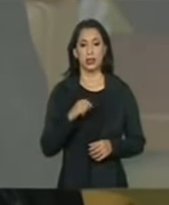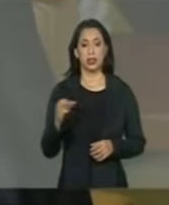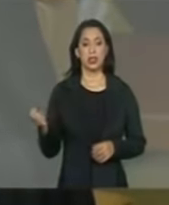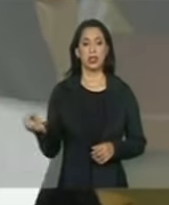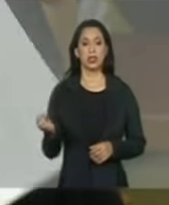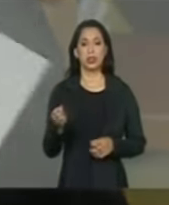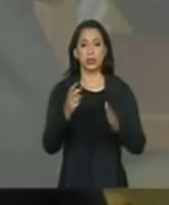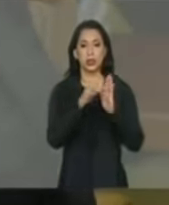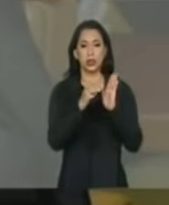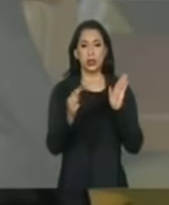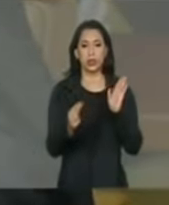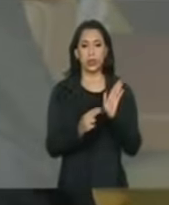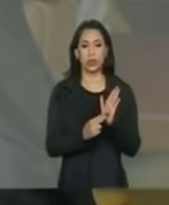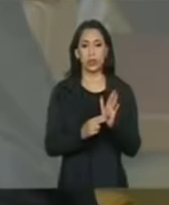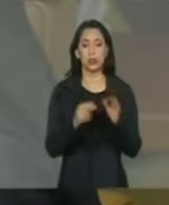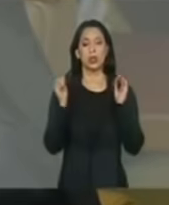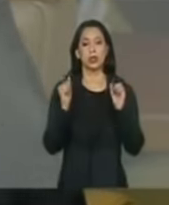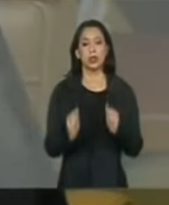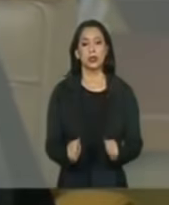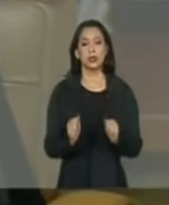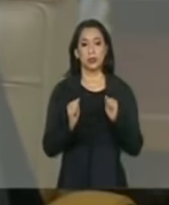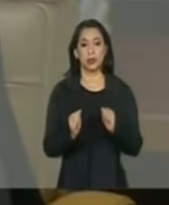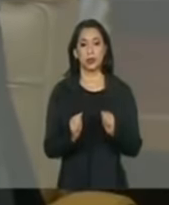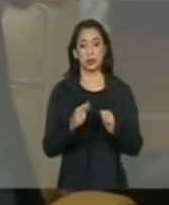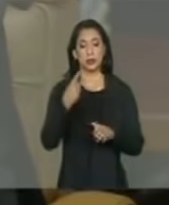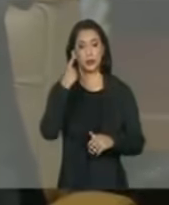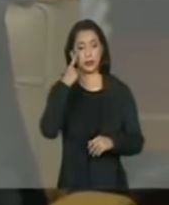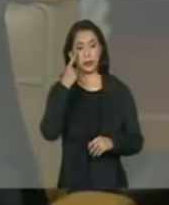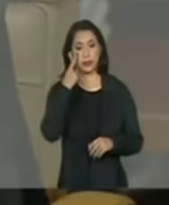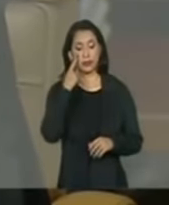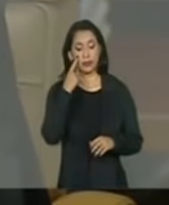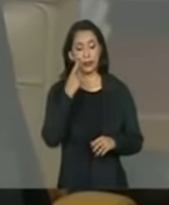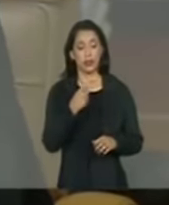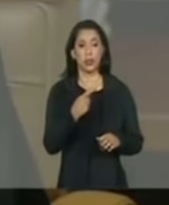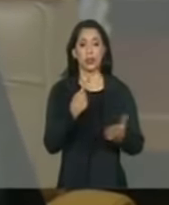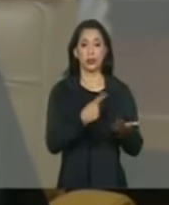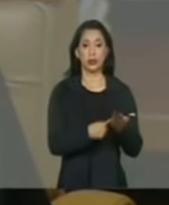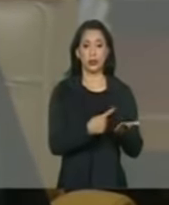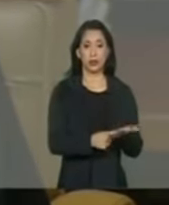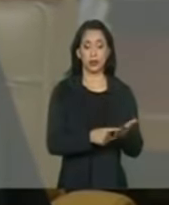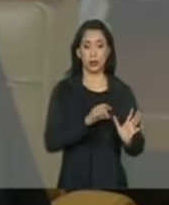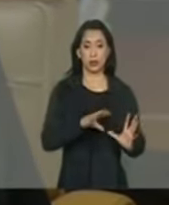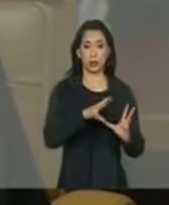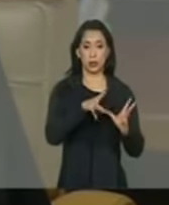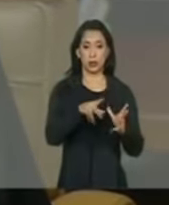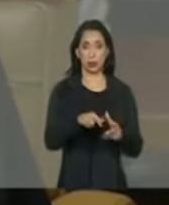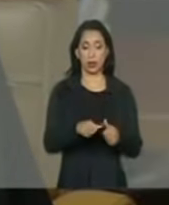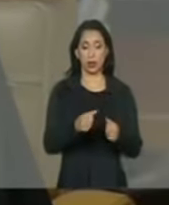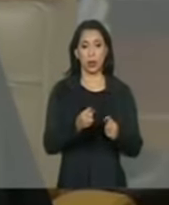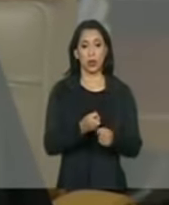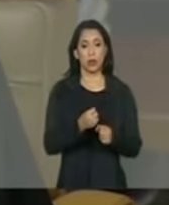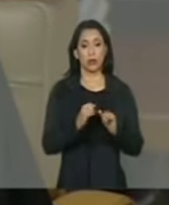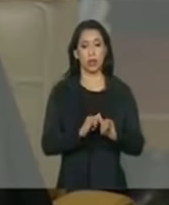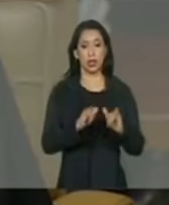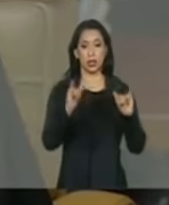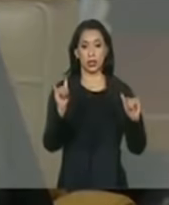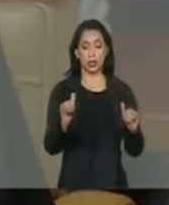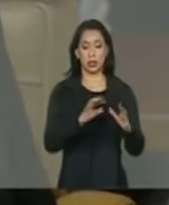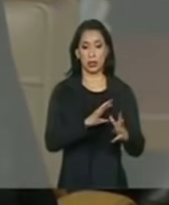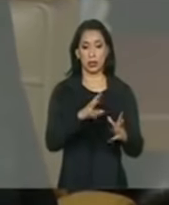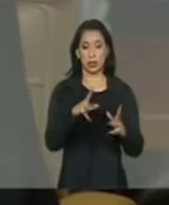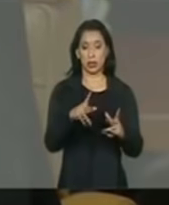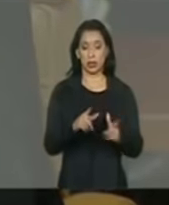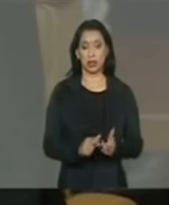que tanto pode ser aquela prevista no tratado internacional ou nas declarações internacionais como é que se acha